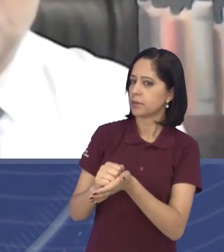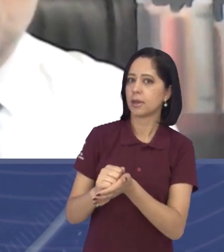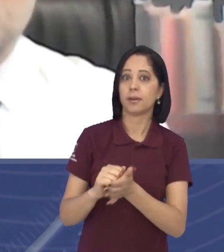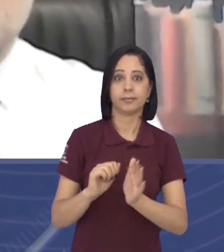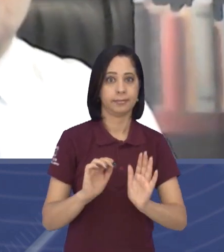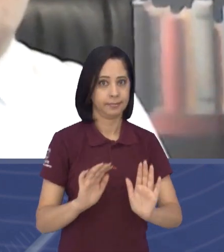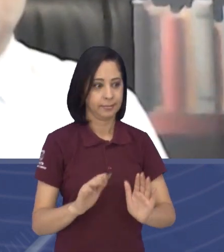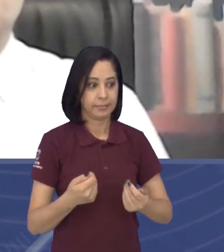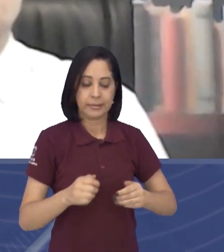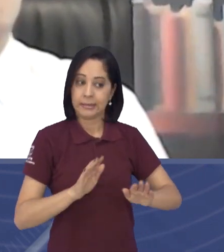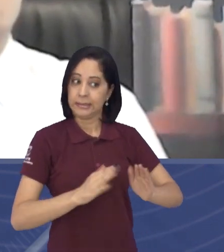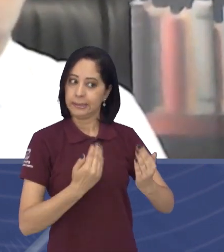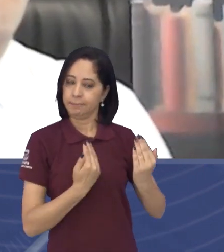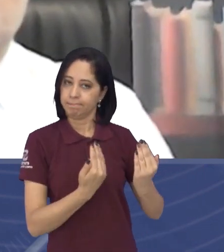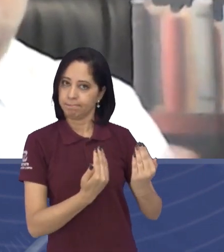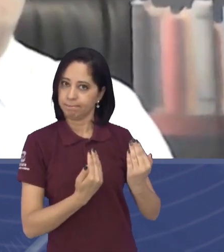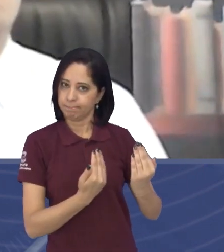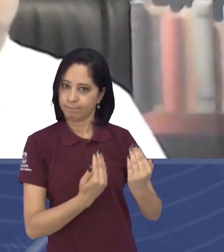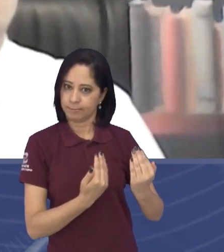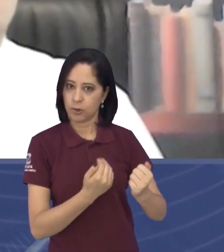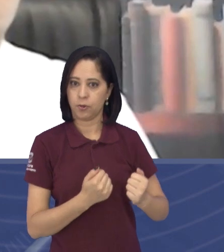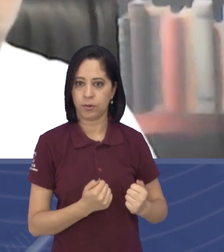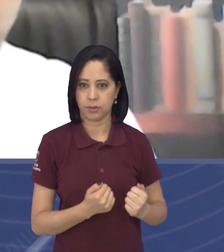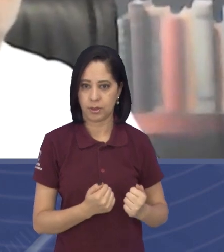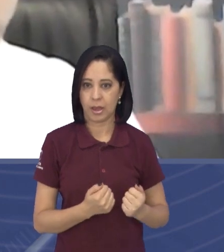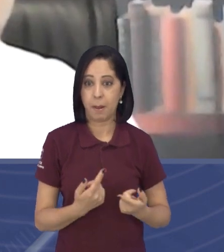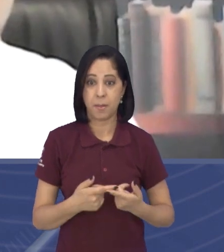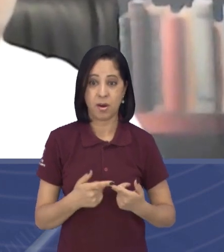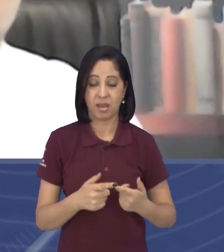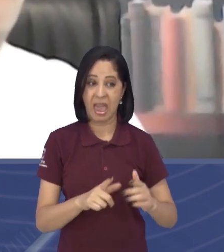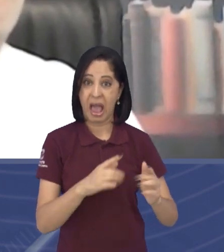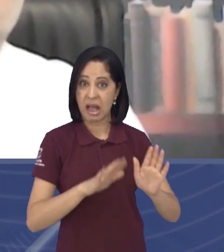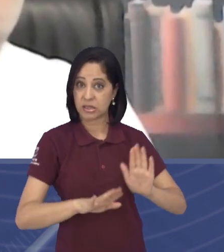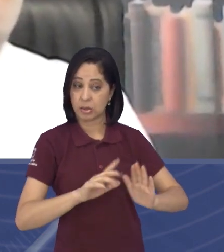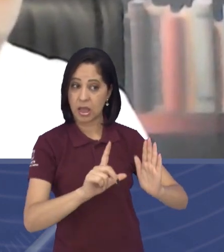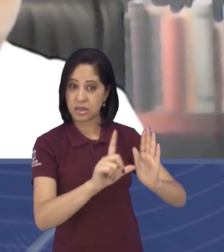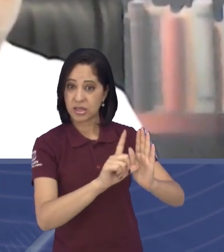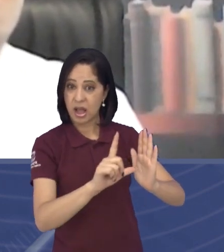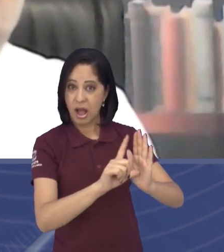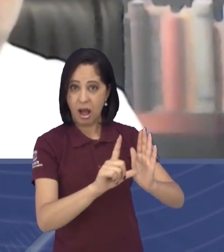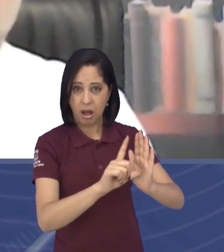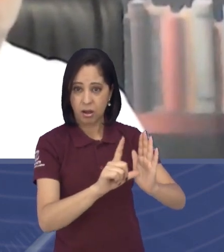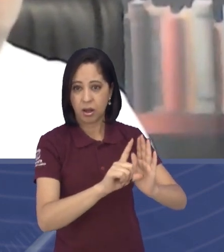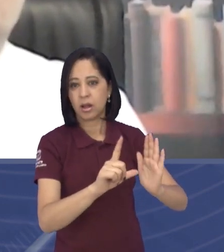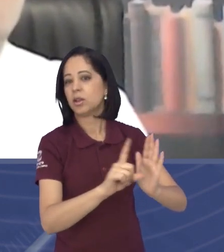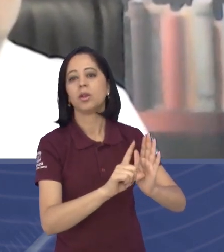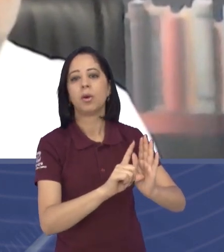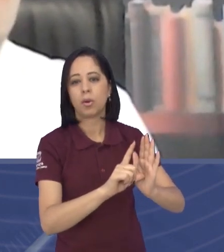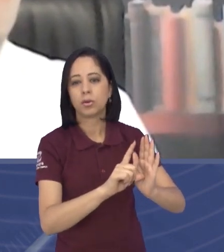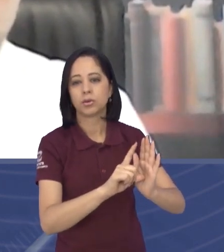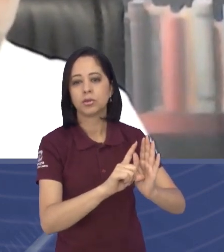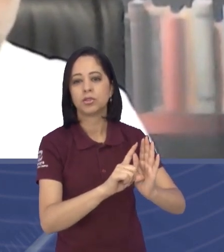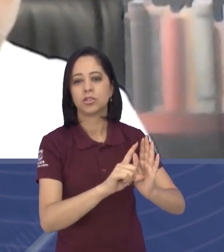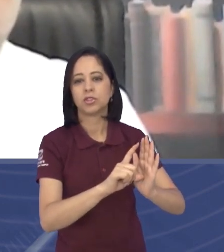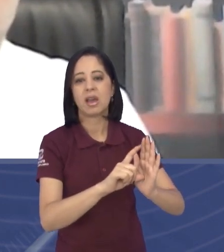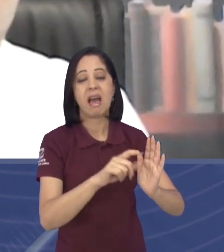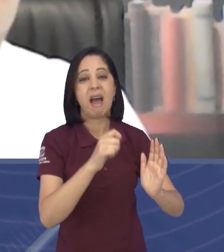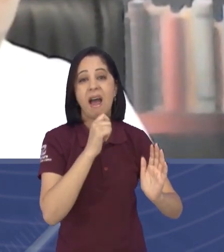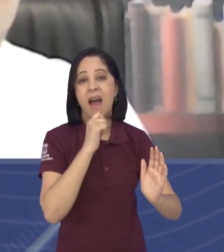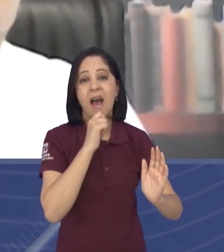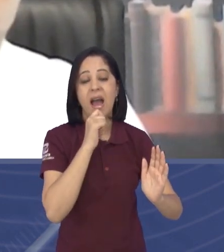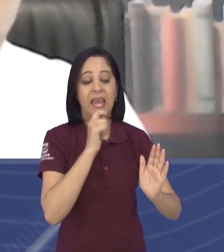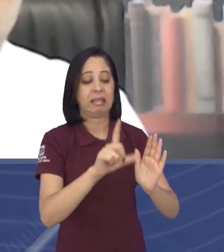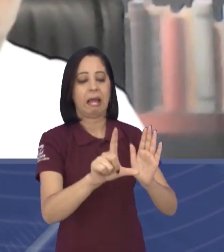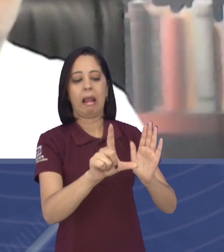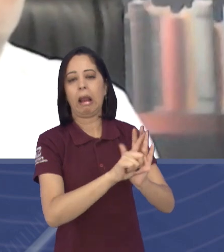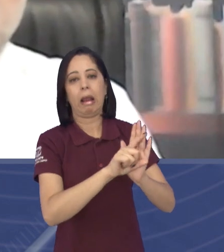resista, porque a maioria das empresas, infelizmente, ela não está ainda adequada às fases e à conformidade da Lei Geral